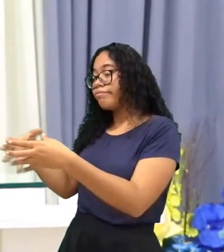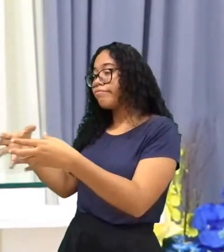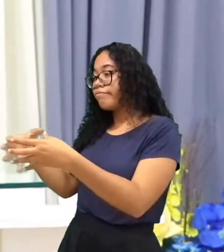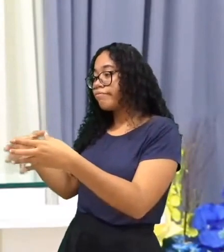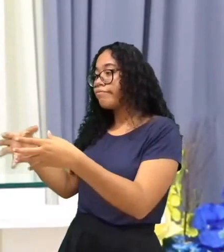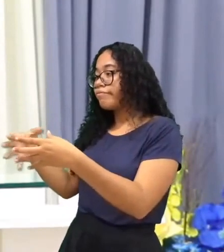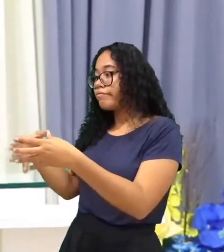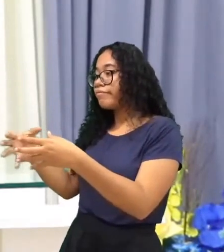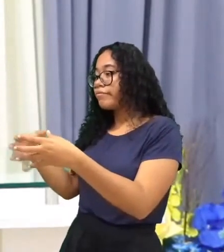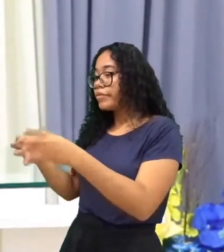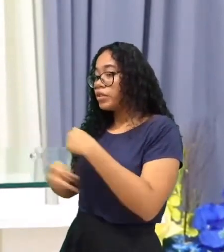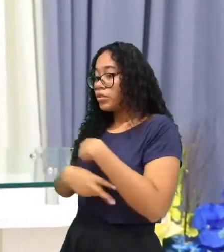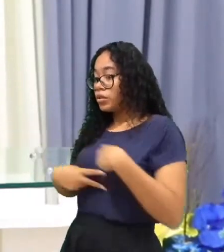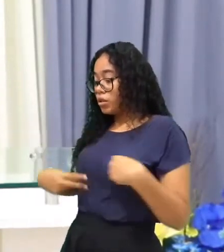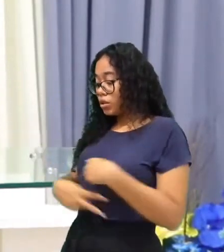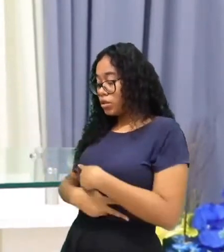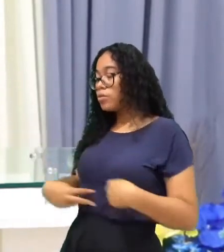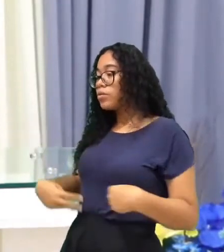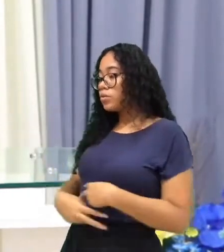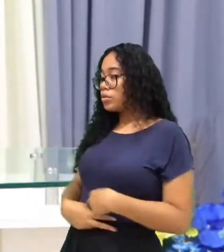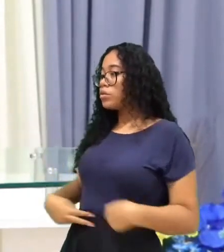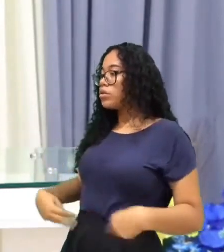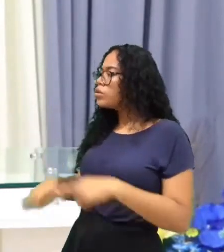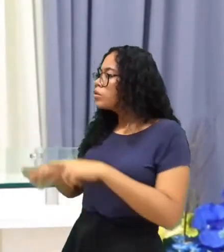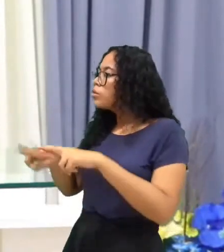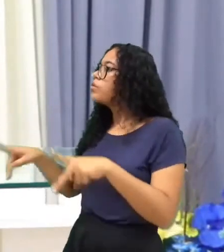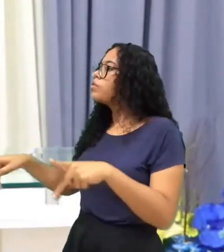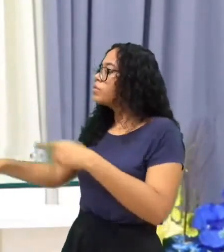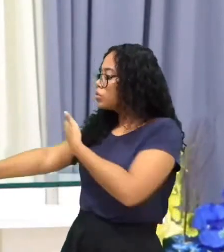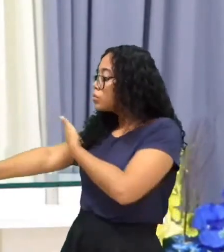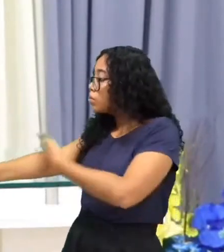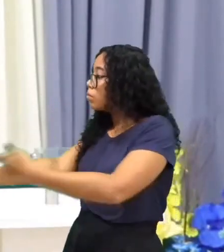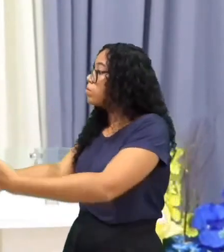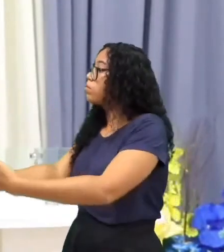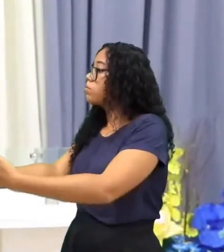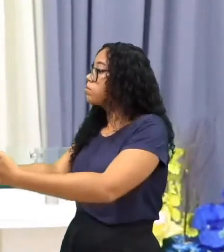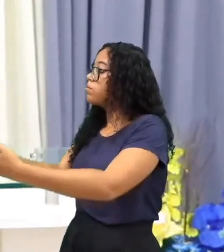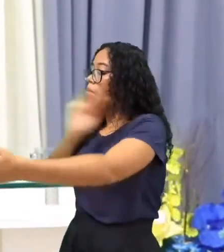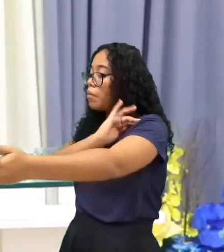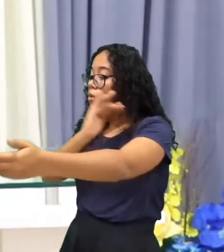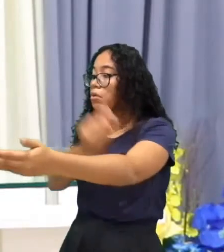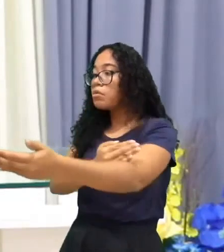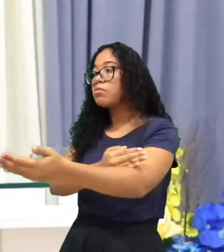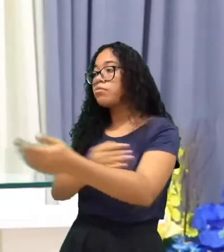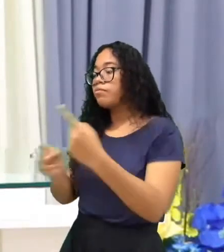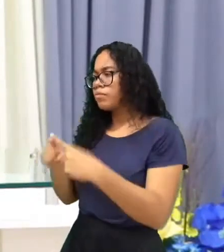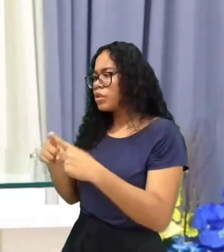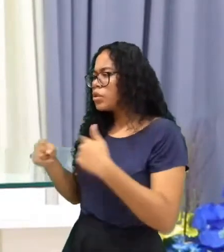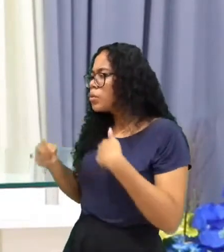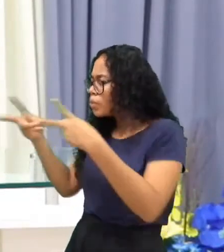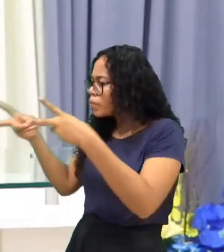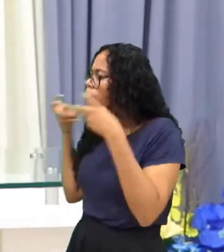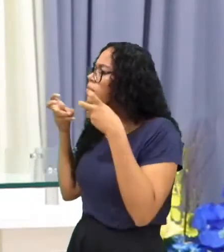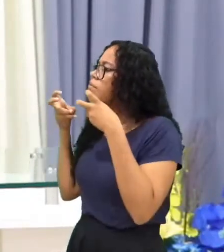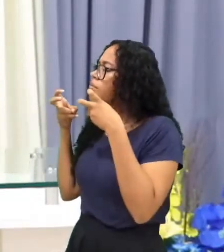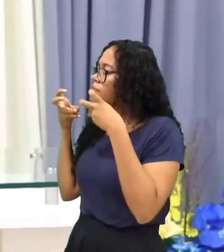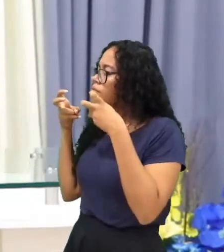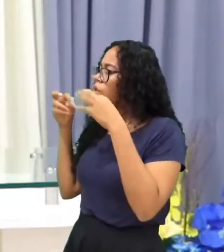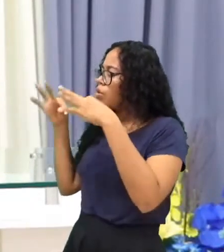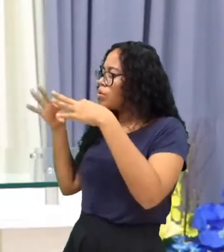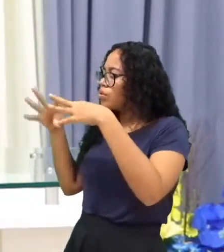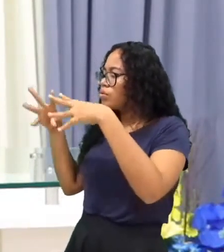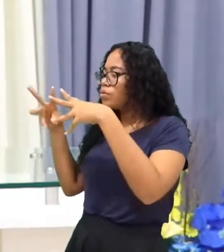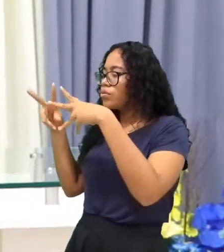são listrados, salpicados, malhados. Porque tenho visto